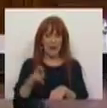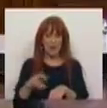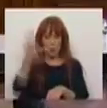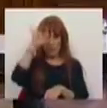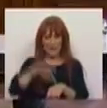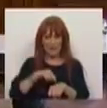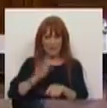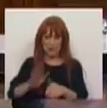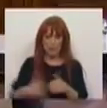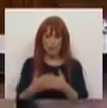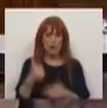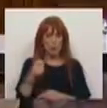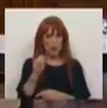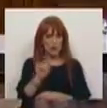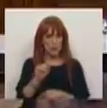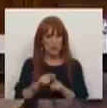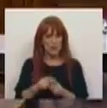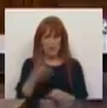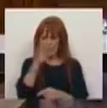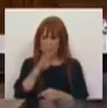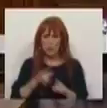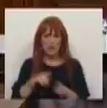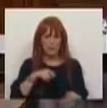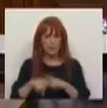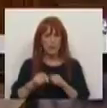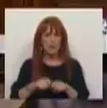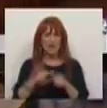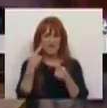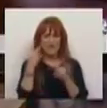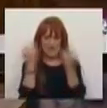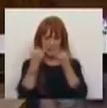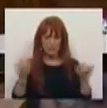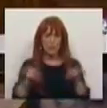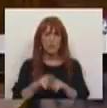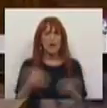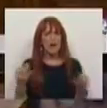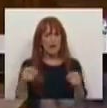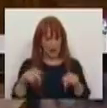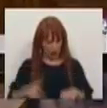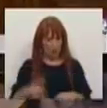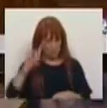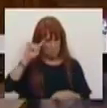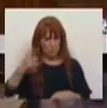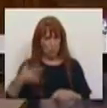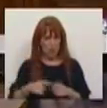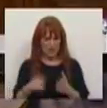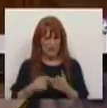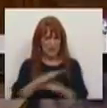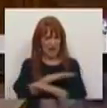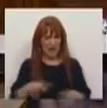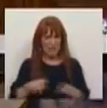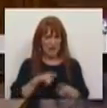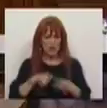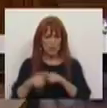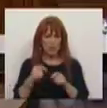anterior uma proposta do Bloco de Esquerda para a implementação de uma política de vida independente, reconhecem agora que é necessário acabar